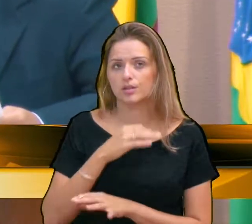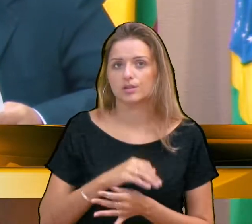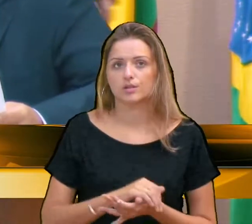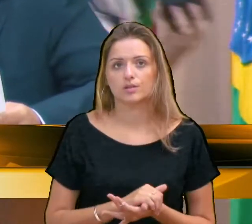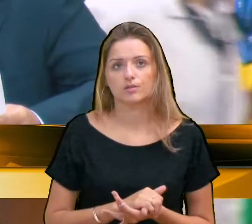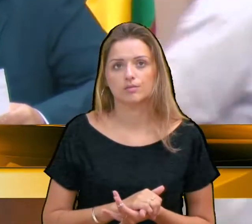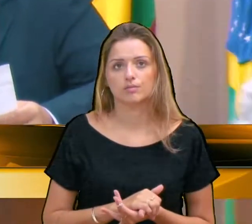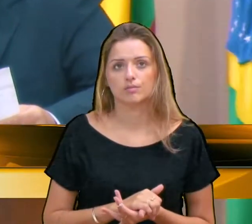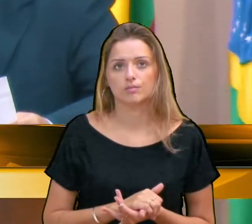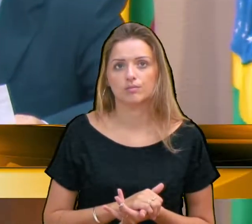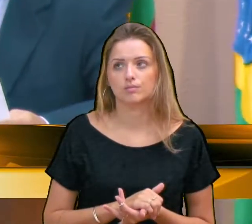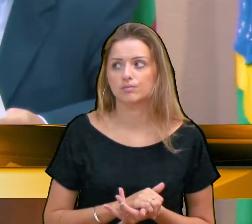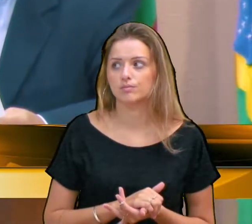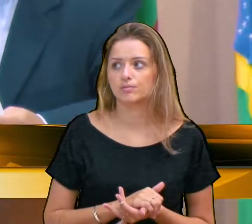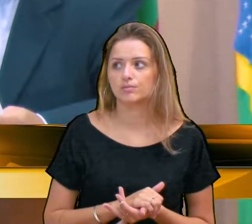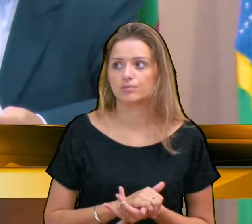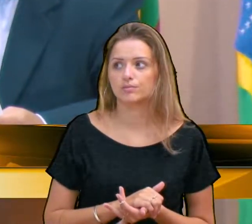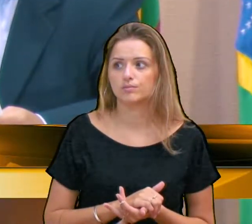Esse ofício chegou